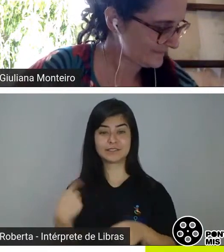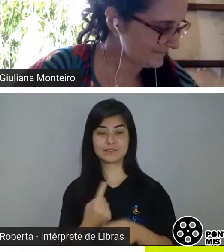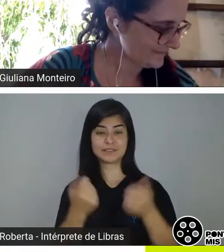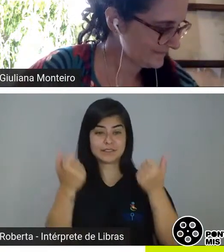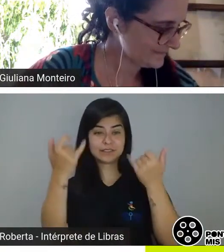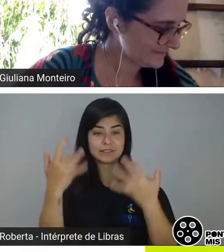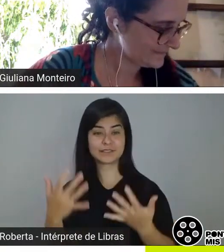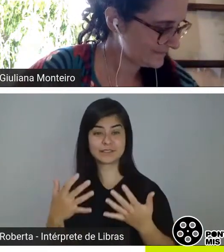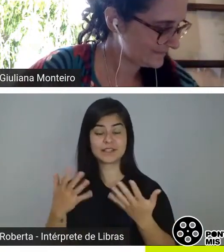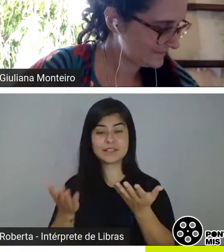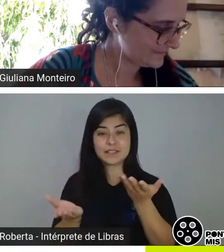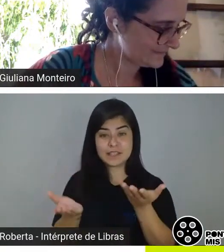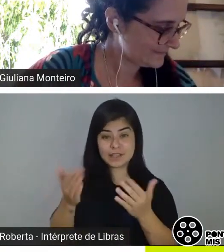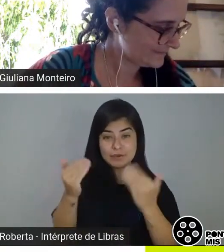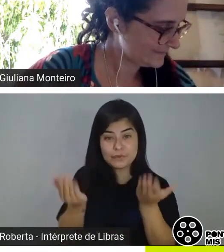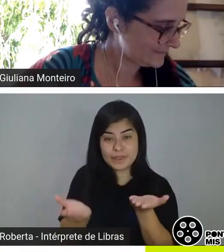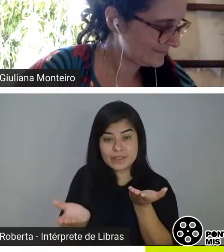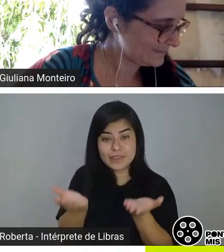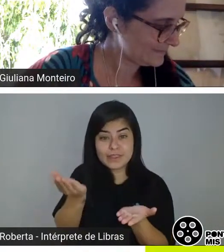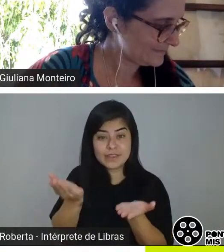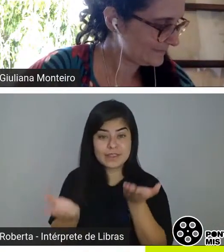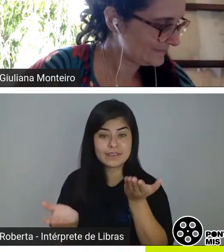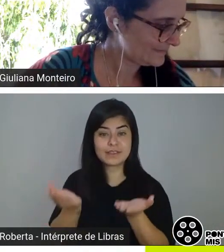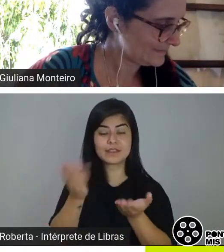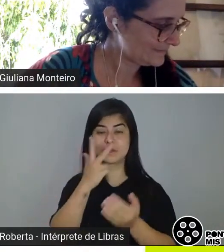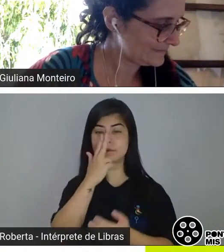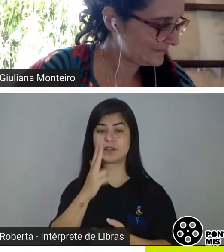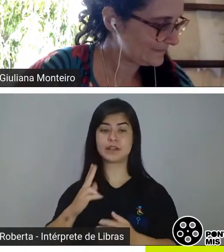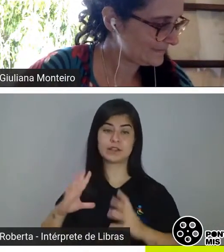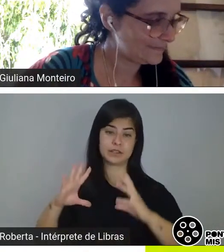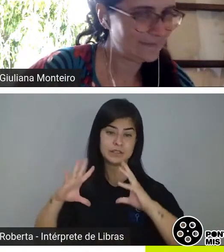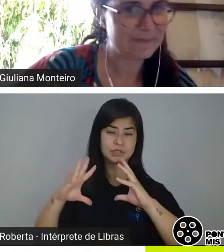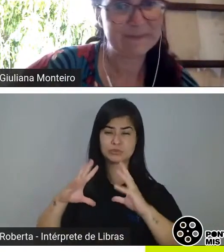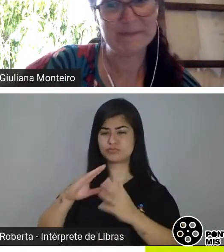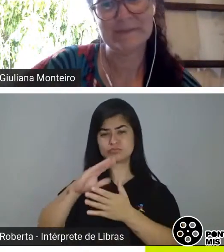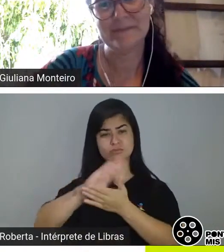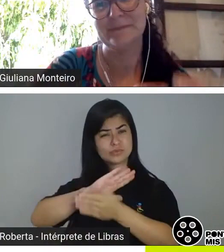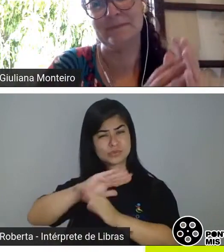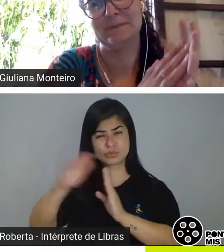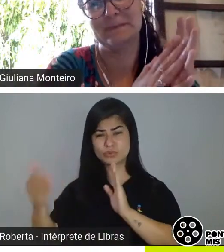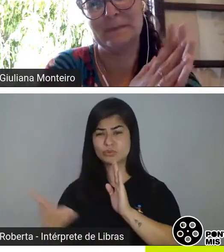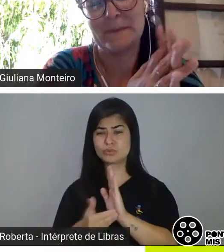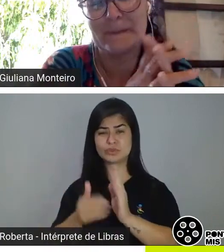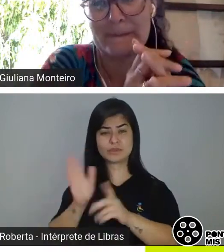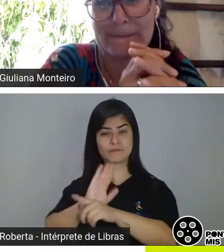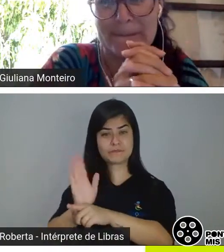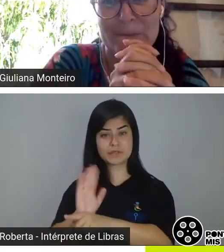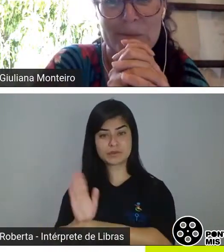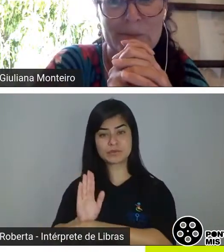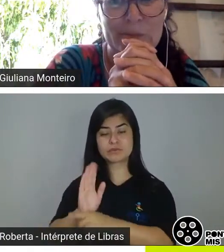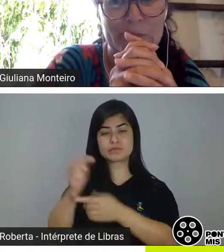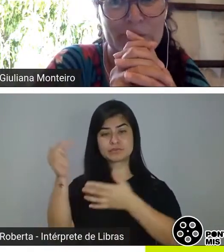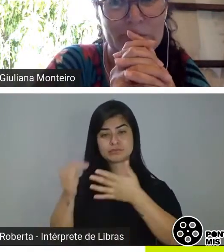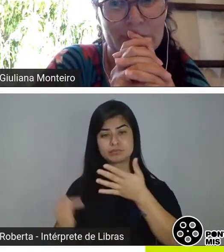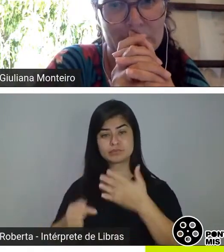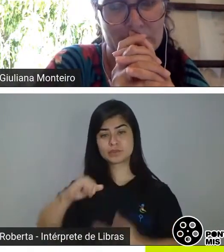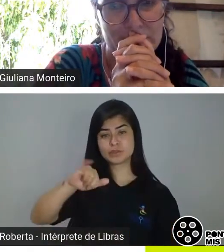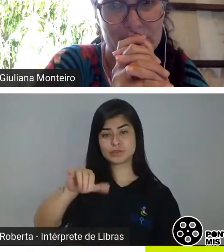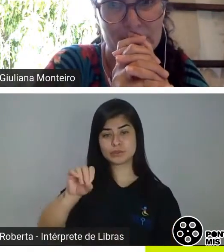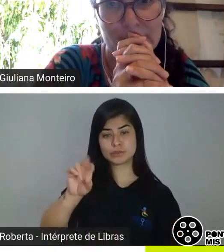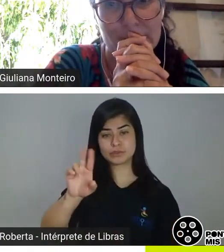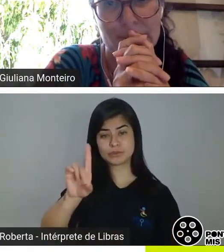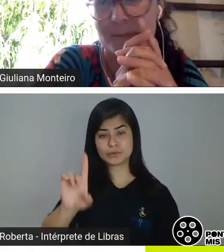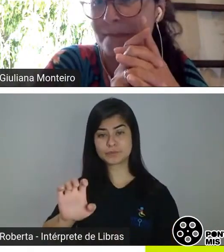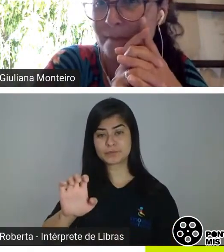esse equilíbrio, indo mais a fundo, acho que todos os teus filmes têm uma questão aí de maneira